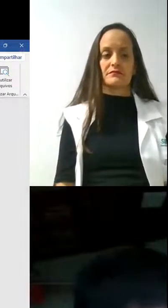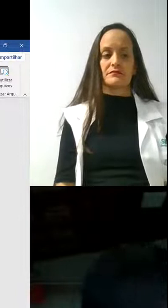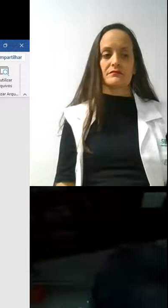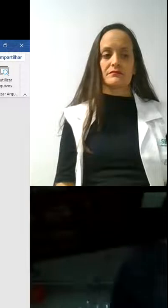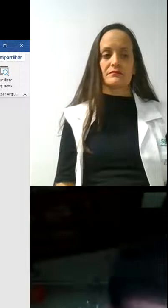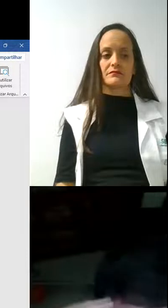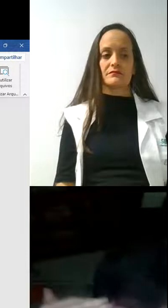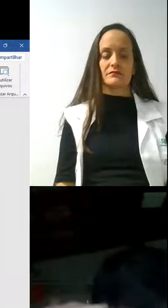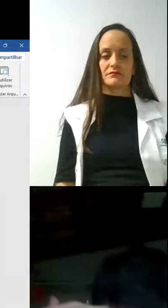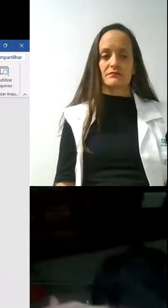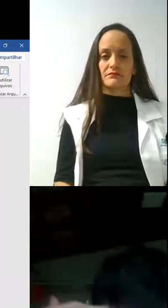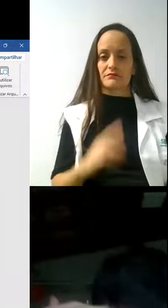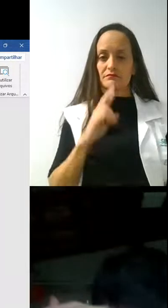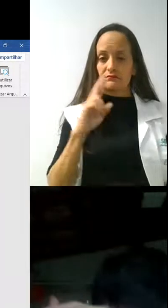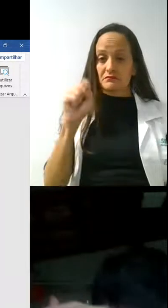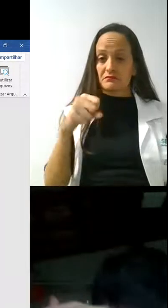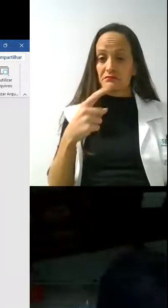Sim ou não?